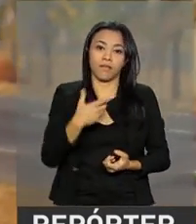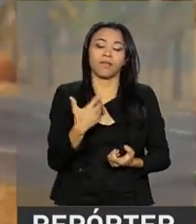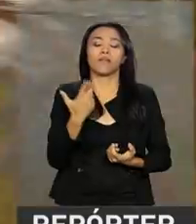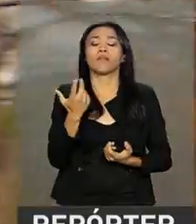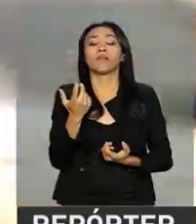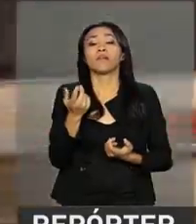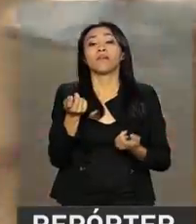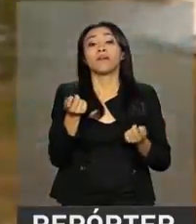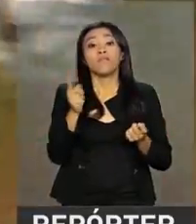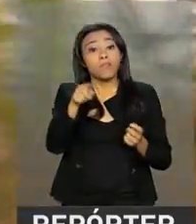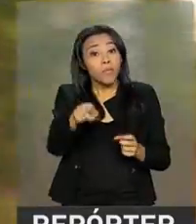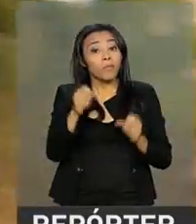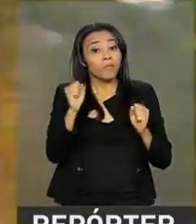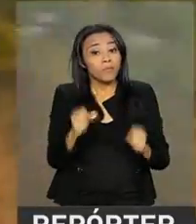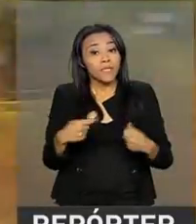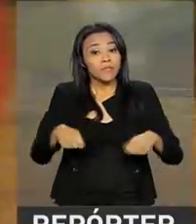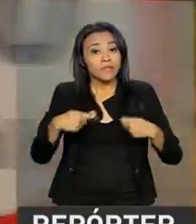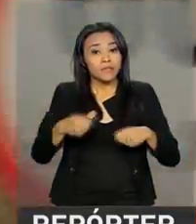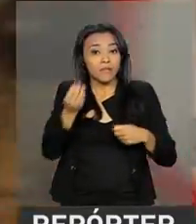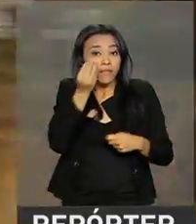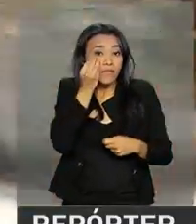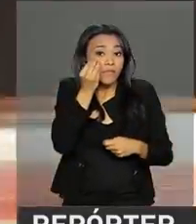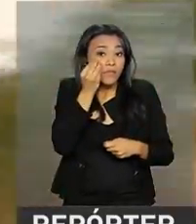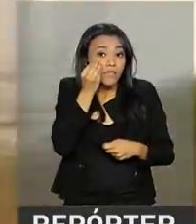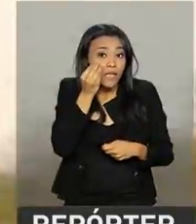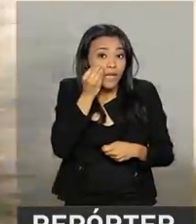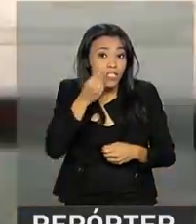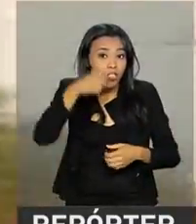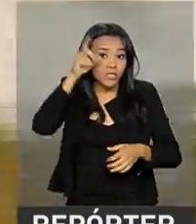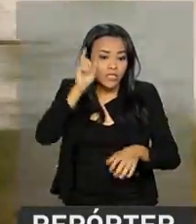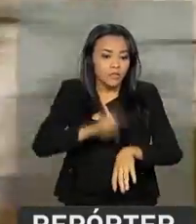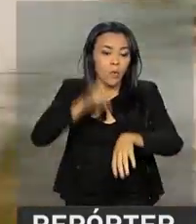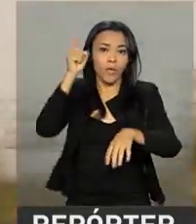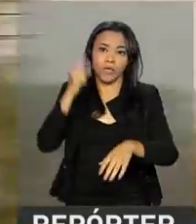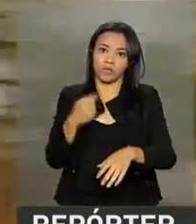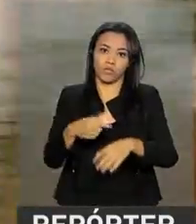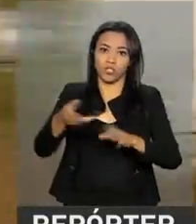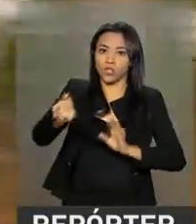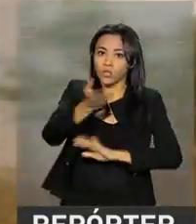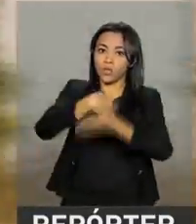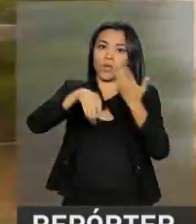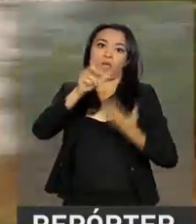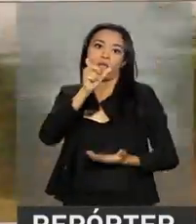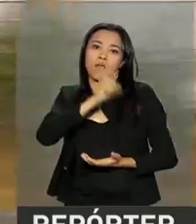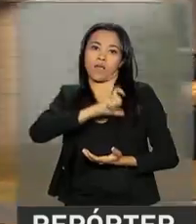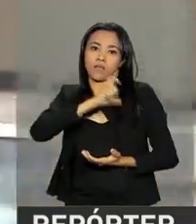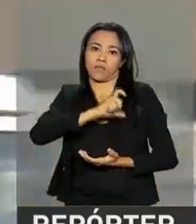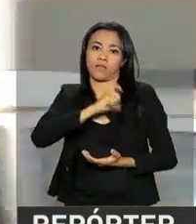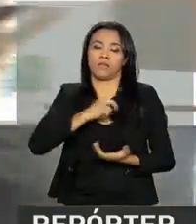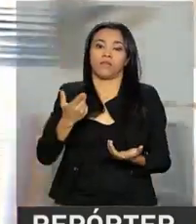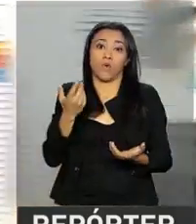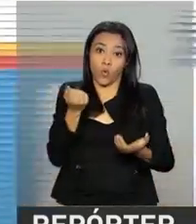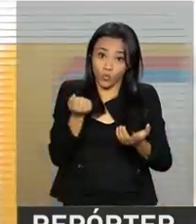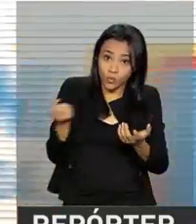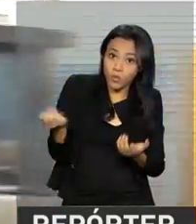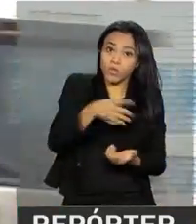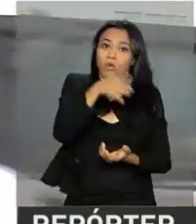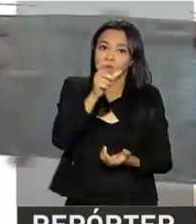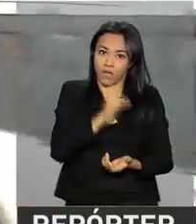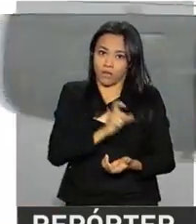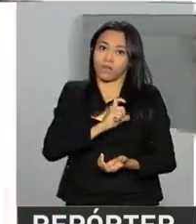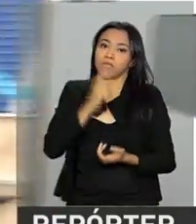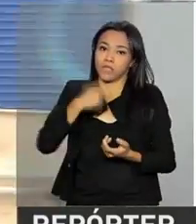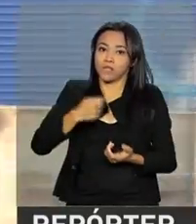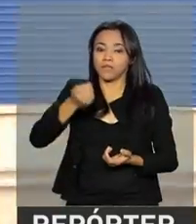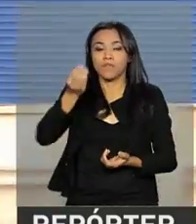e ônibus façam testes toxicológicos na hora de tirar ou renovar a carteira de habilitação agora as regras